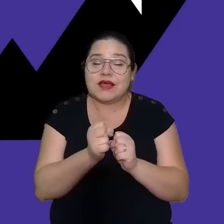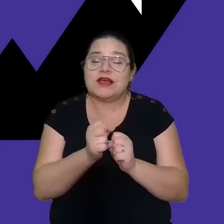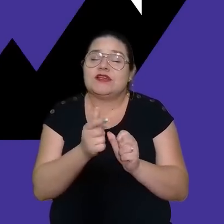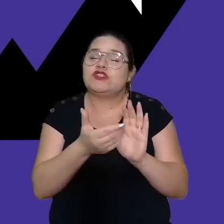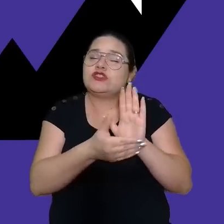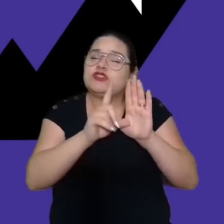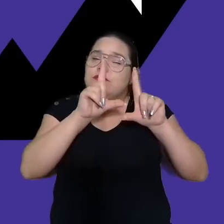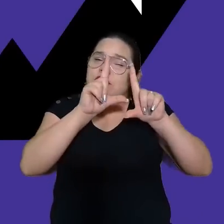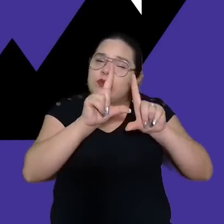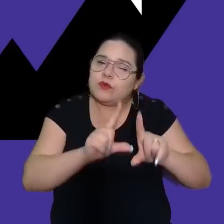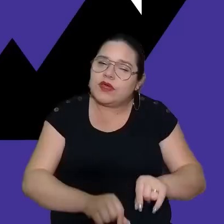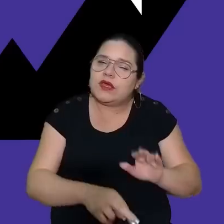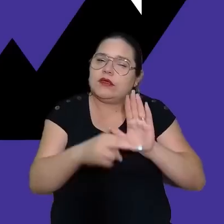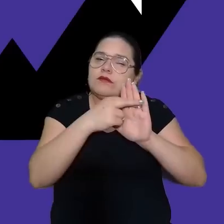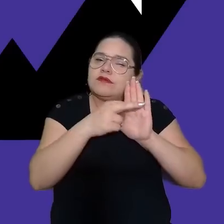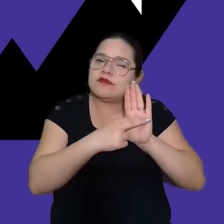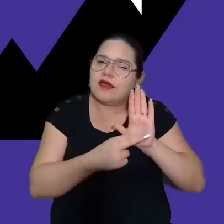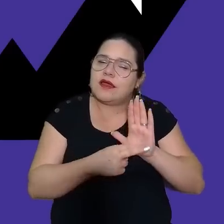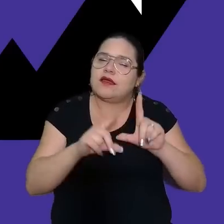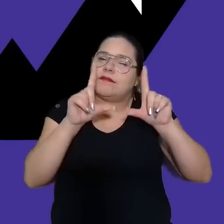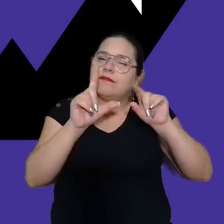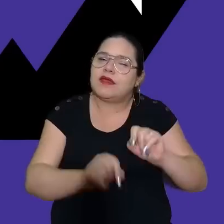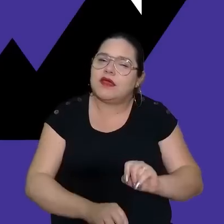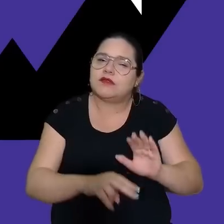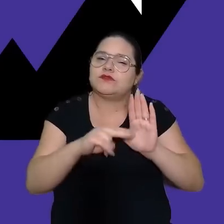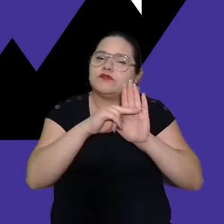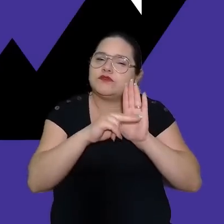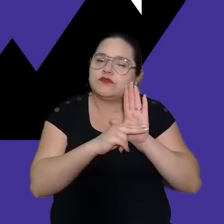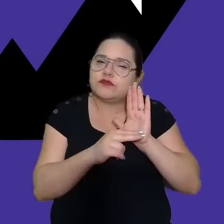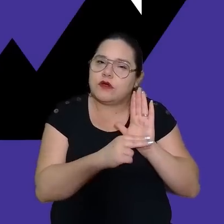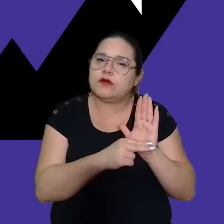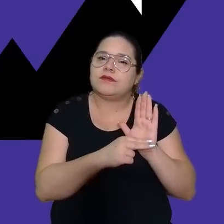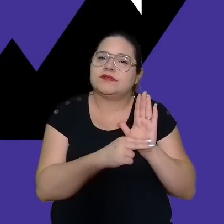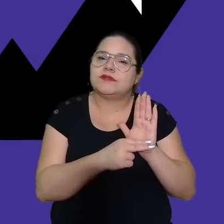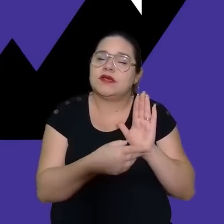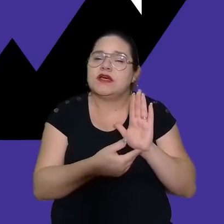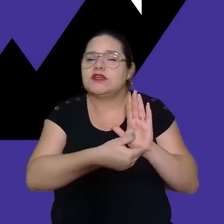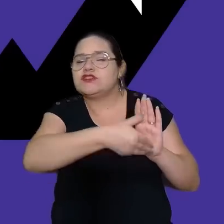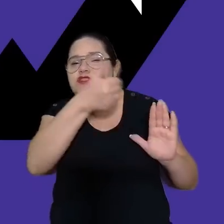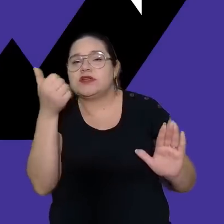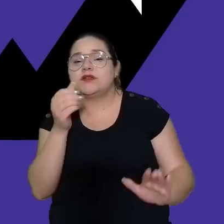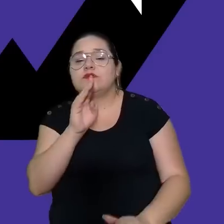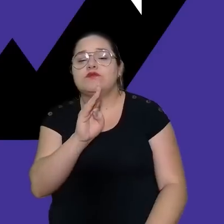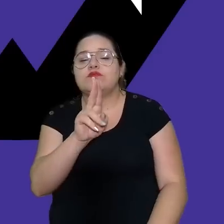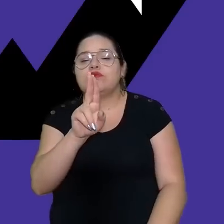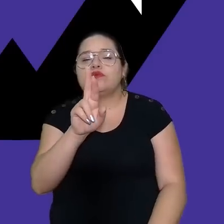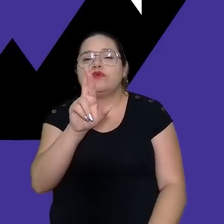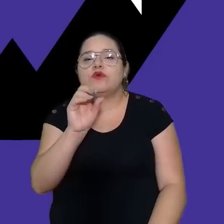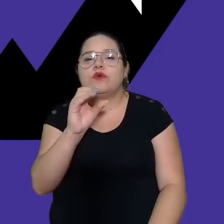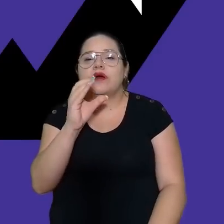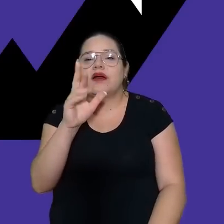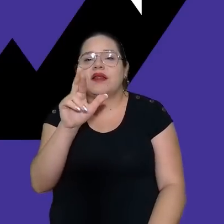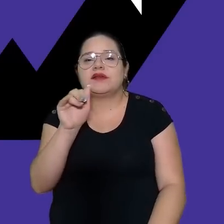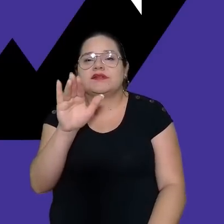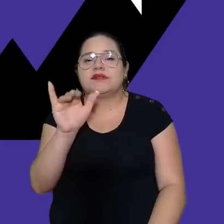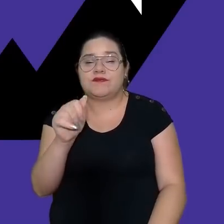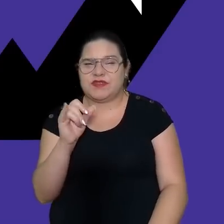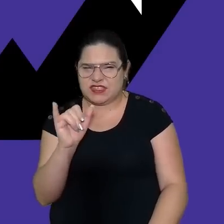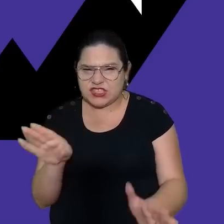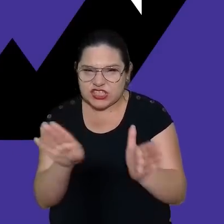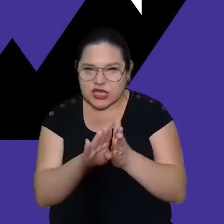menos normativas, né? Se chegasse alguém hoje em Brasília e dissesse o seguinte: olha, nós vamos